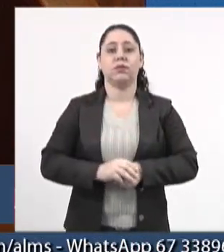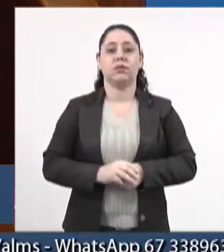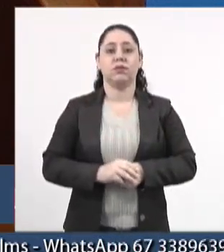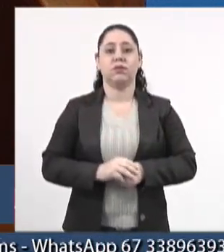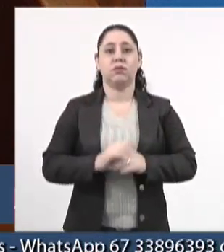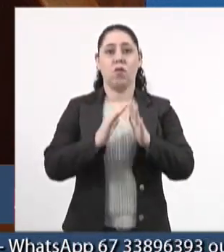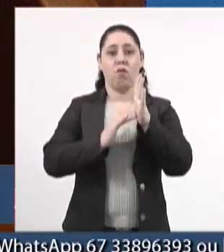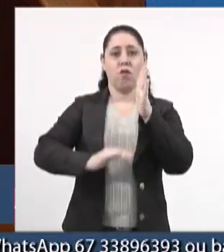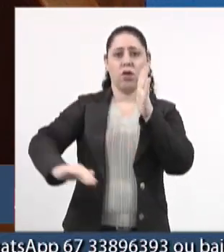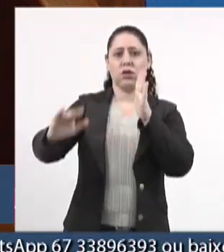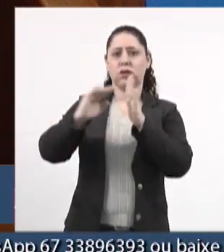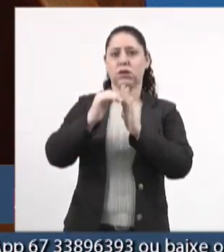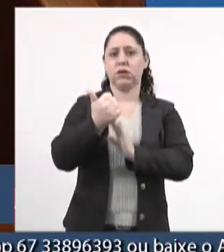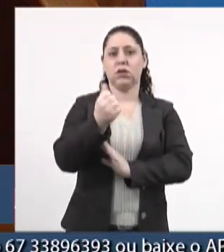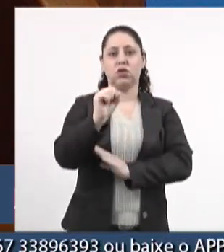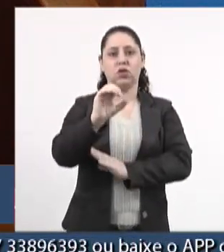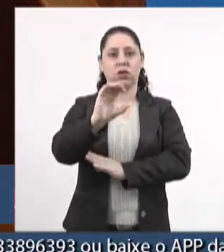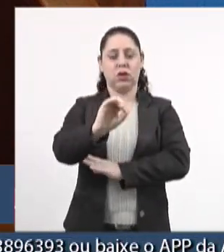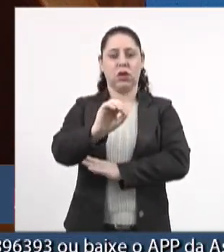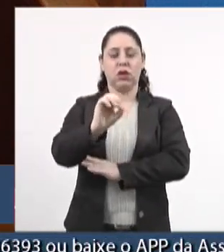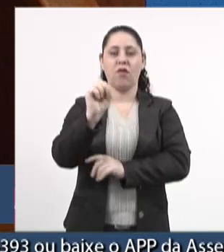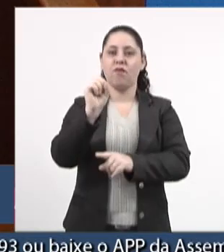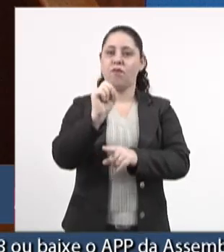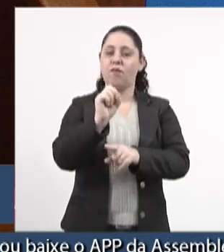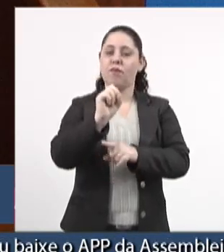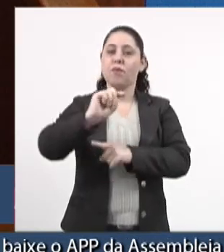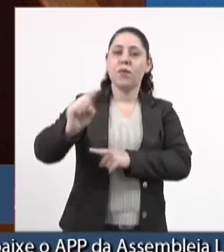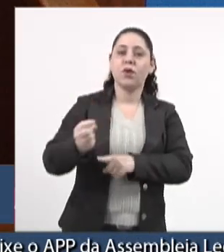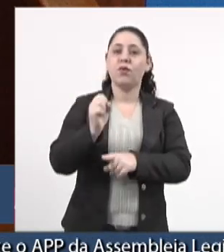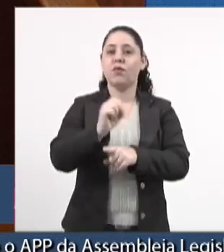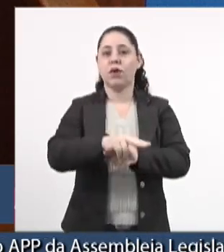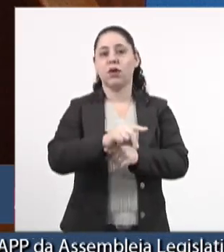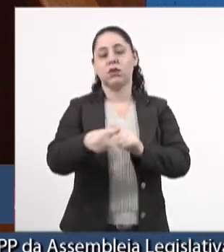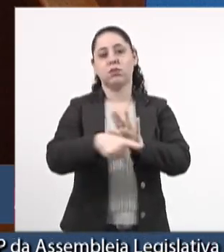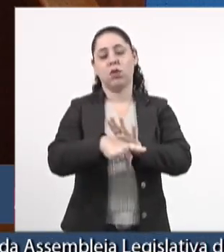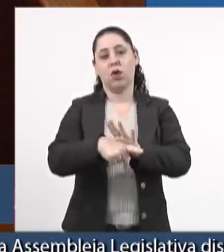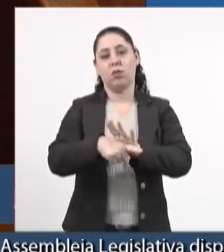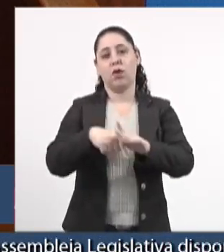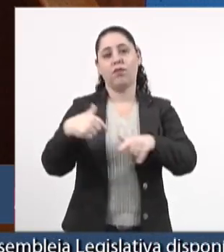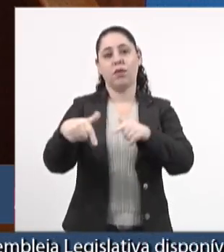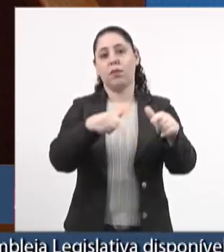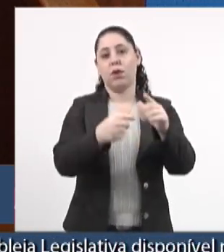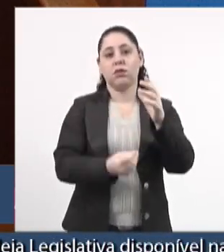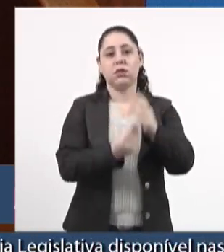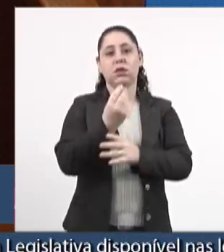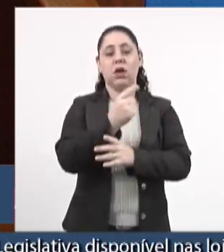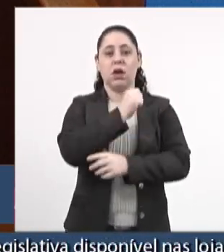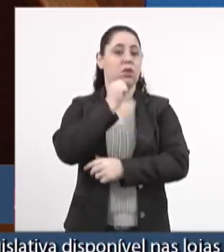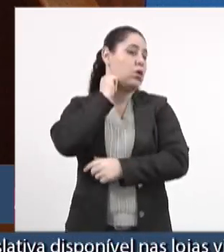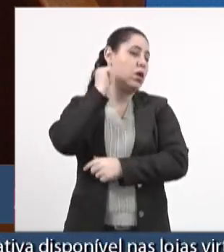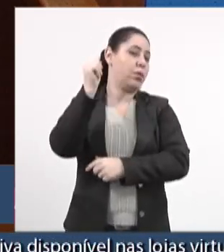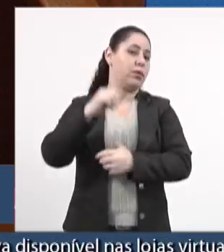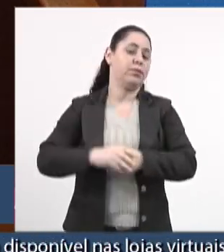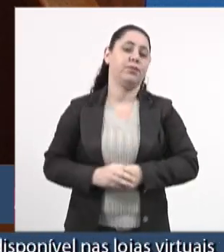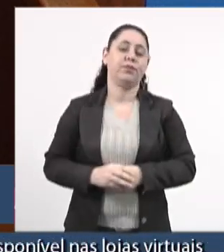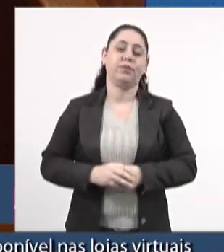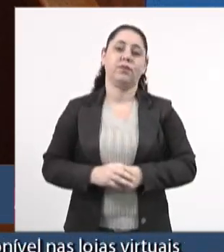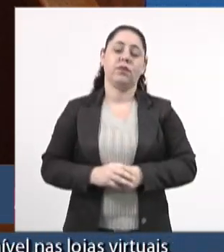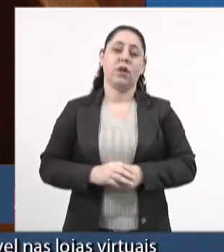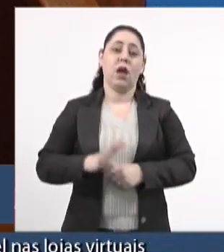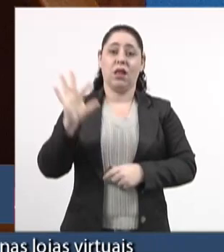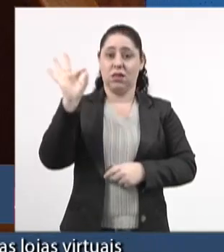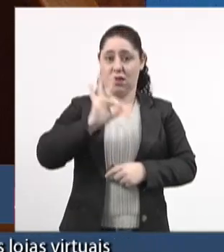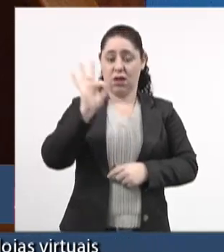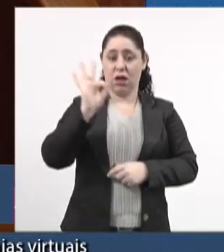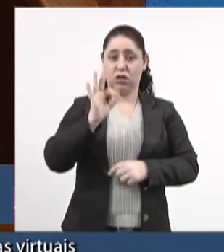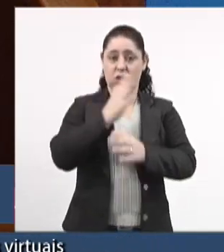Um saldo de 180 mil vagas de emprego formal criadas em abril. A taxa de